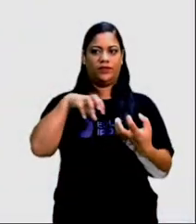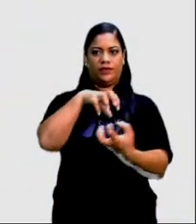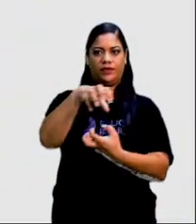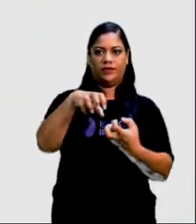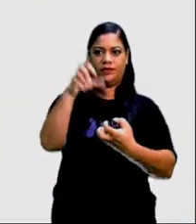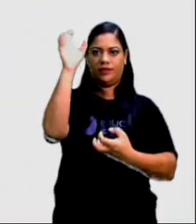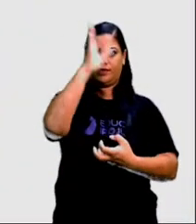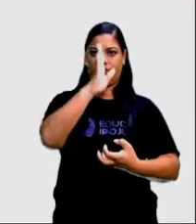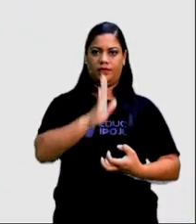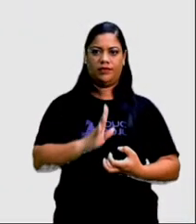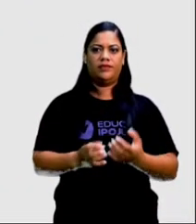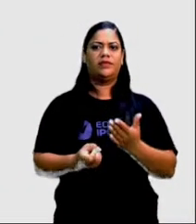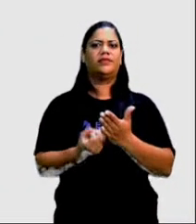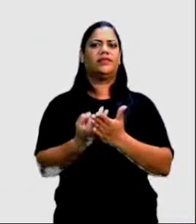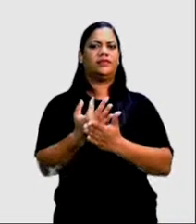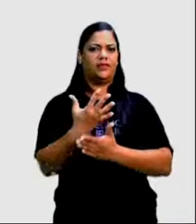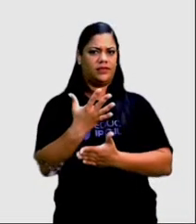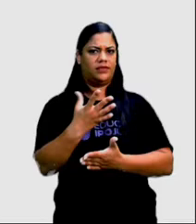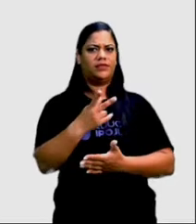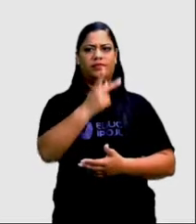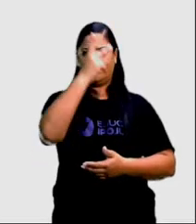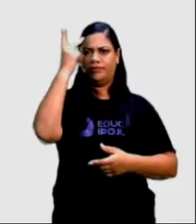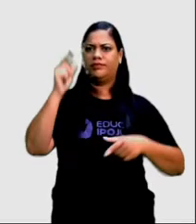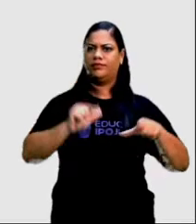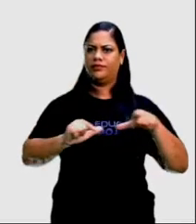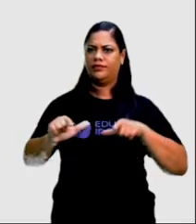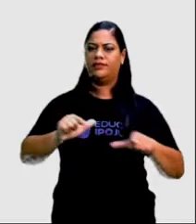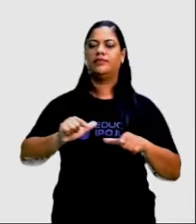Brasil, uma greve que aconteceu de operários.